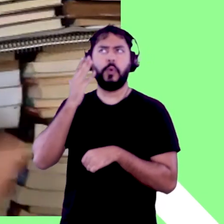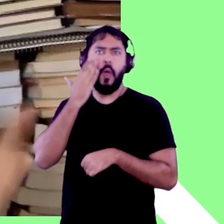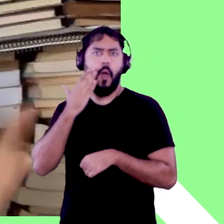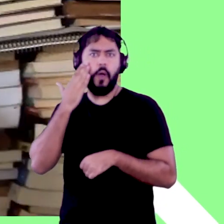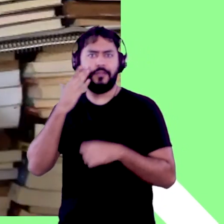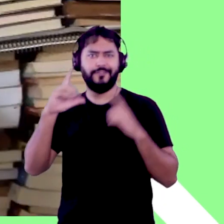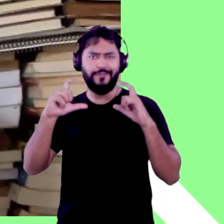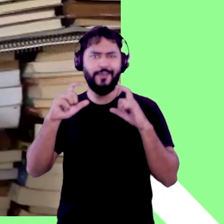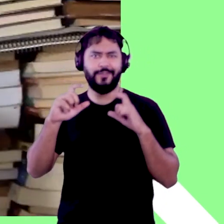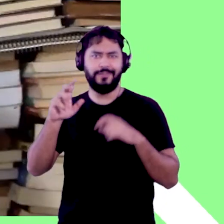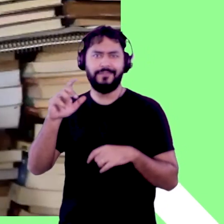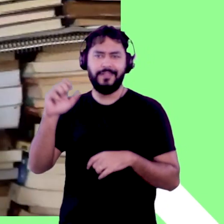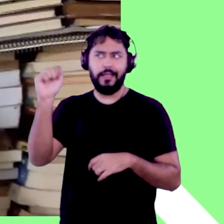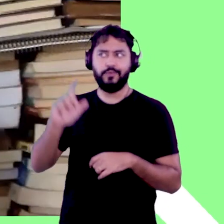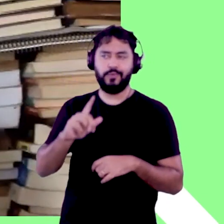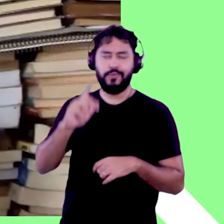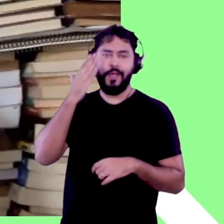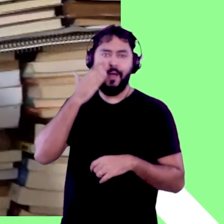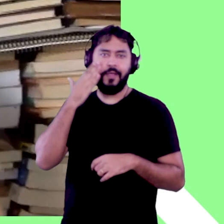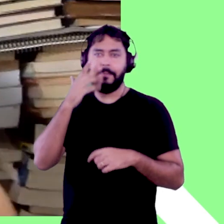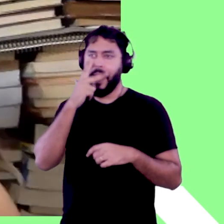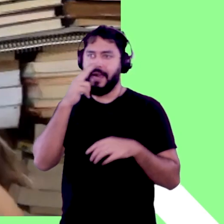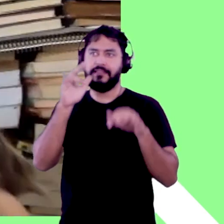tipo, publicidade.